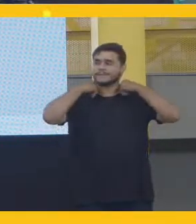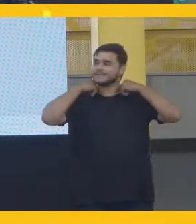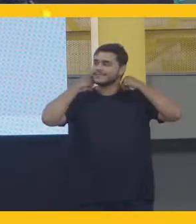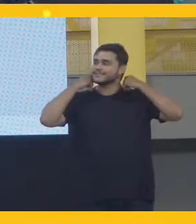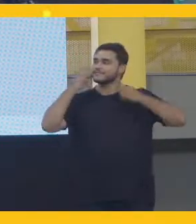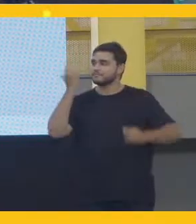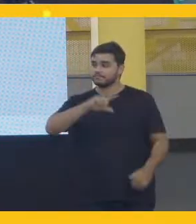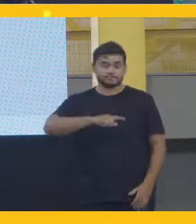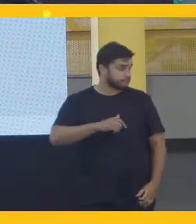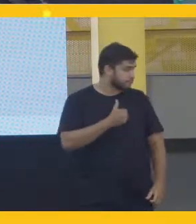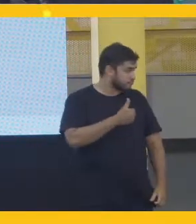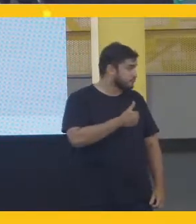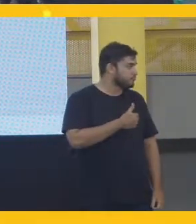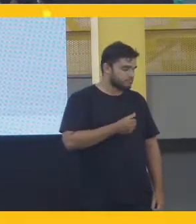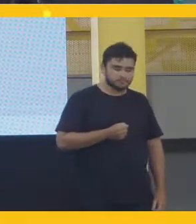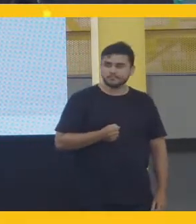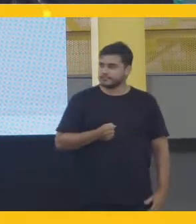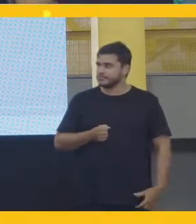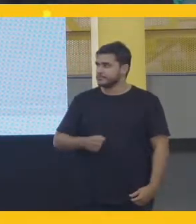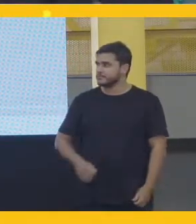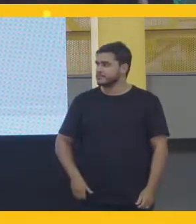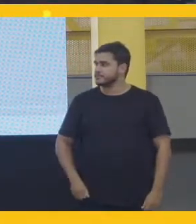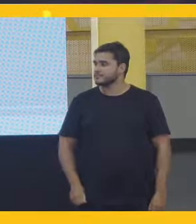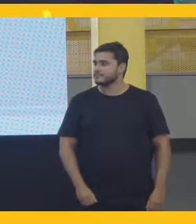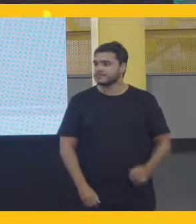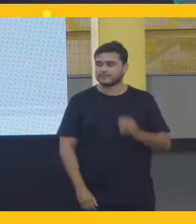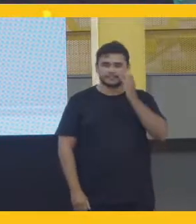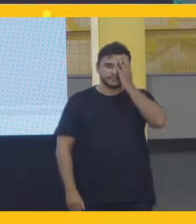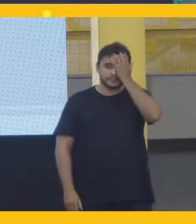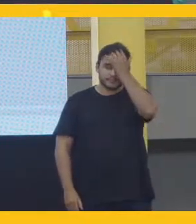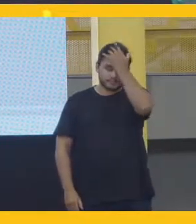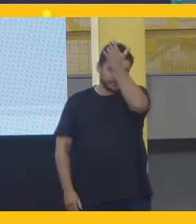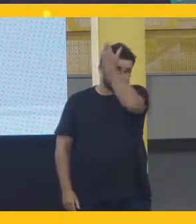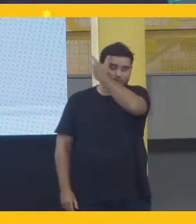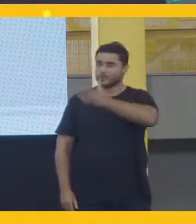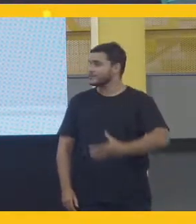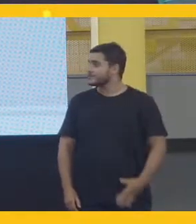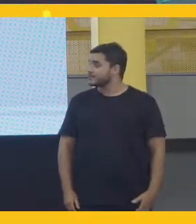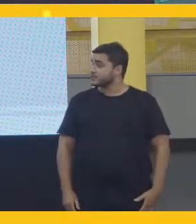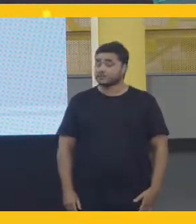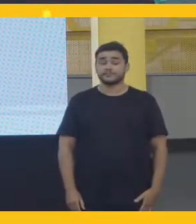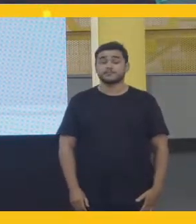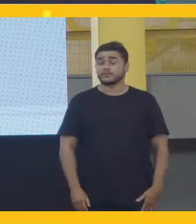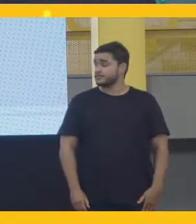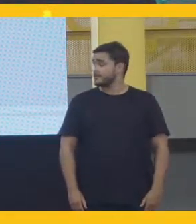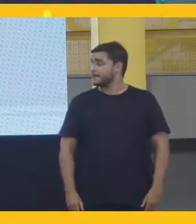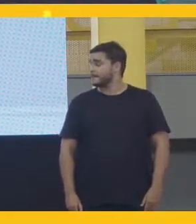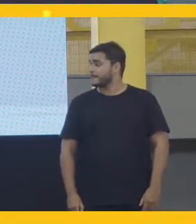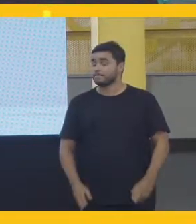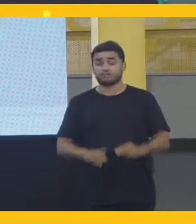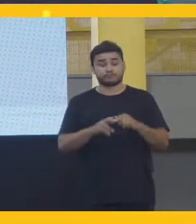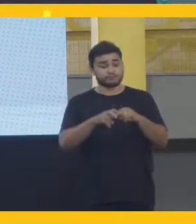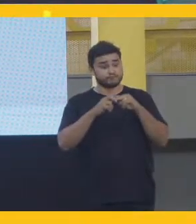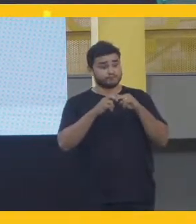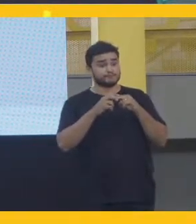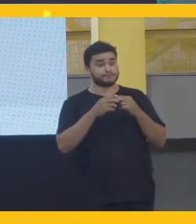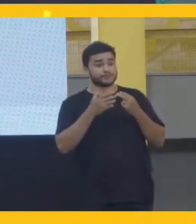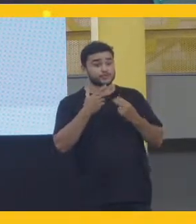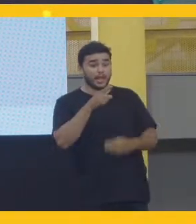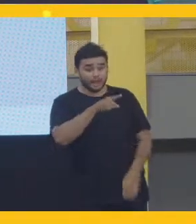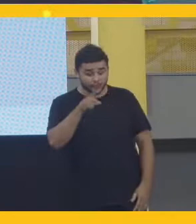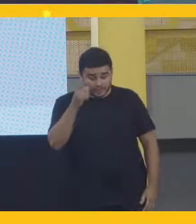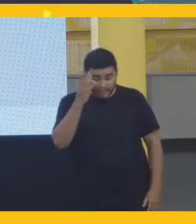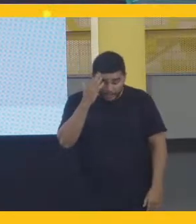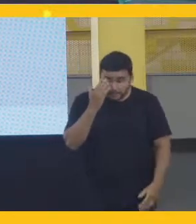Oh, alô? Alô, oi, pronto, estamos juntos de novo. Então a ideia básica para começar aqui essa aula